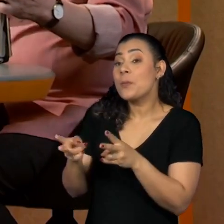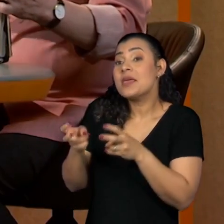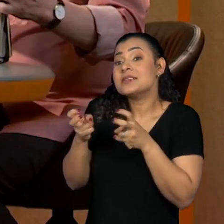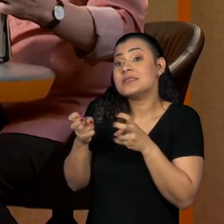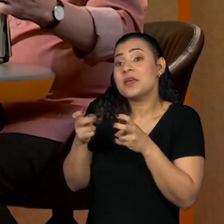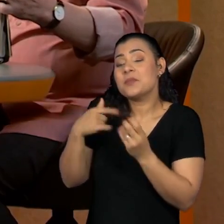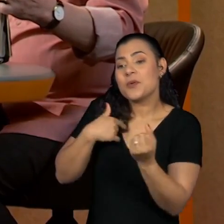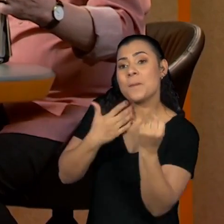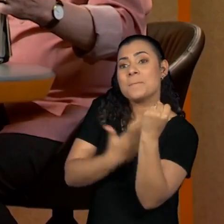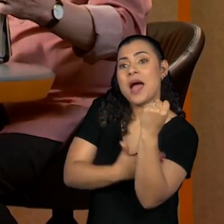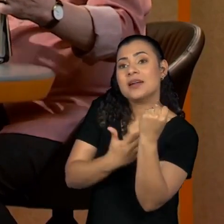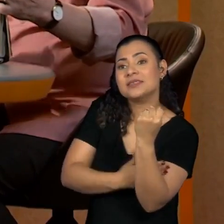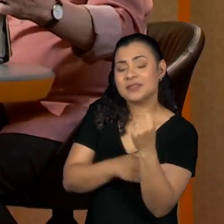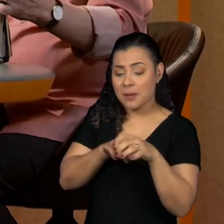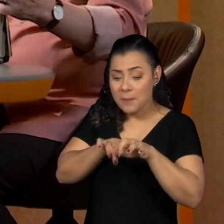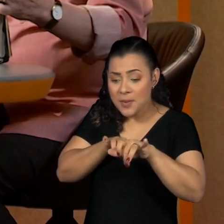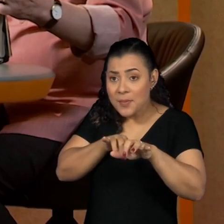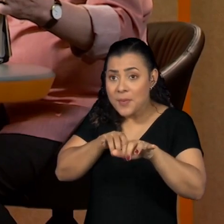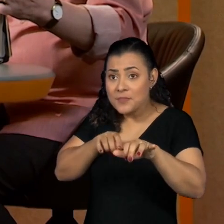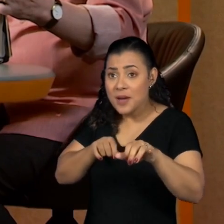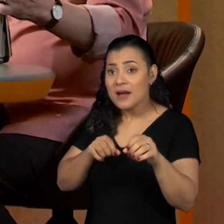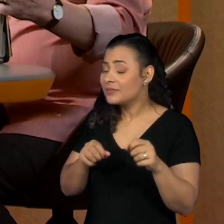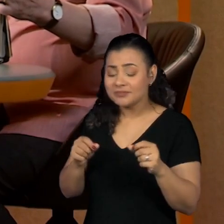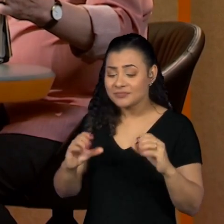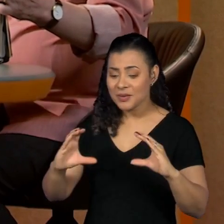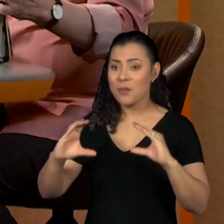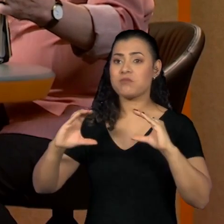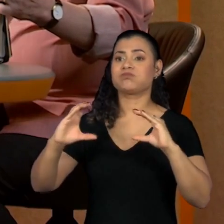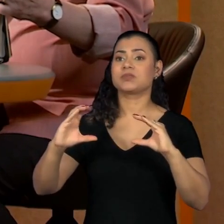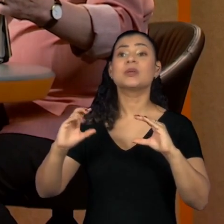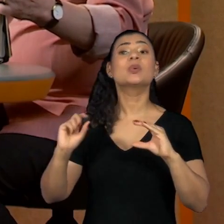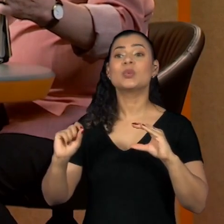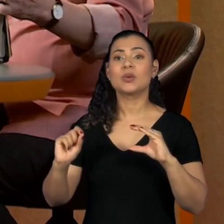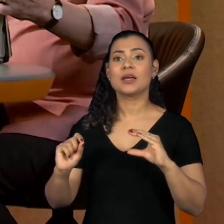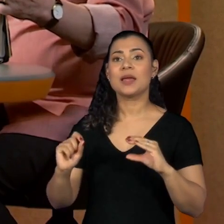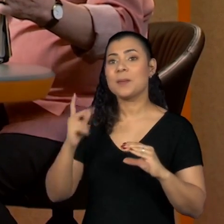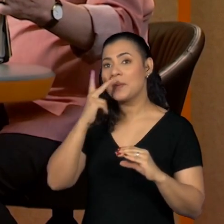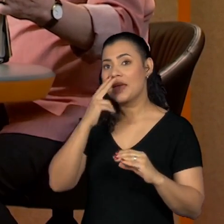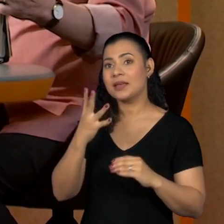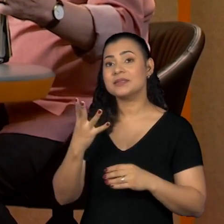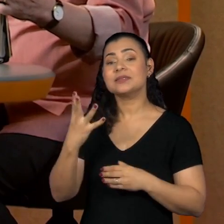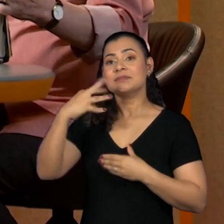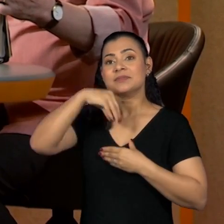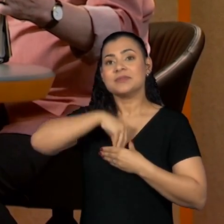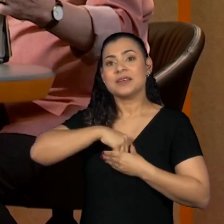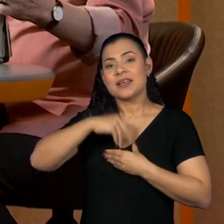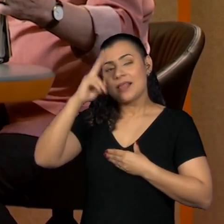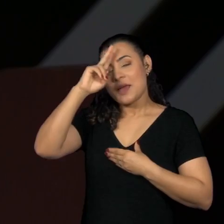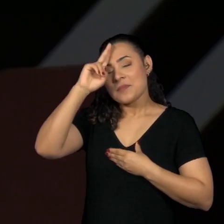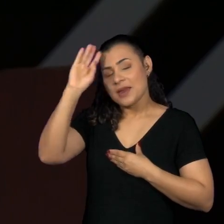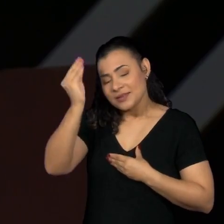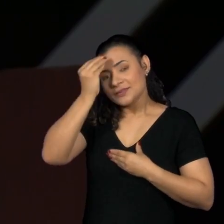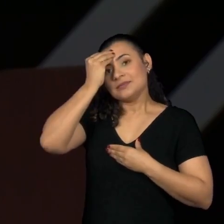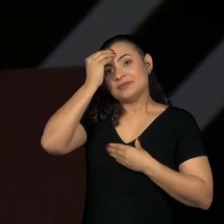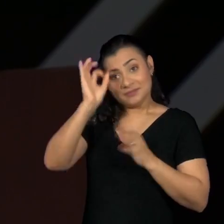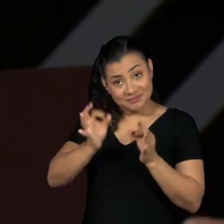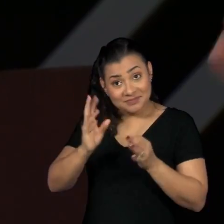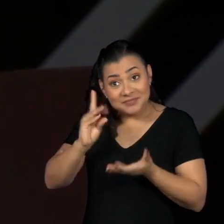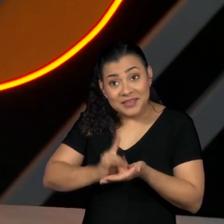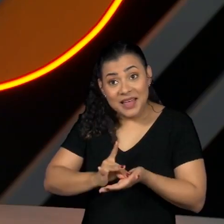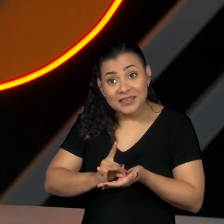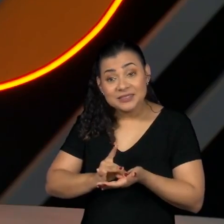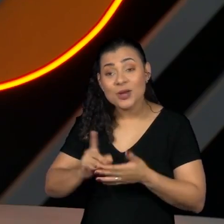que esses diplomas todos nessa pasta estão pendurados no baú da sua memória, né,